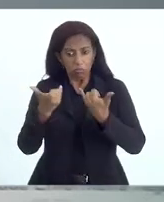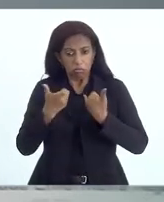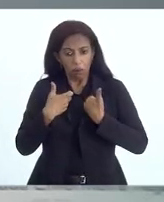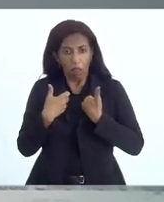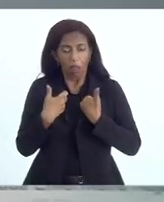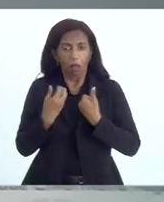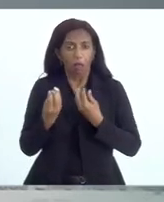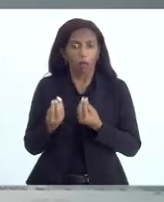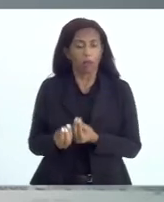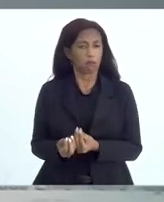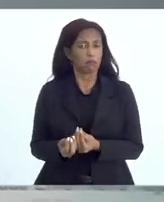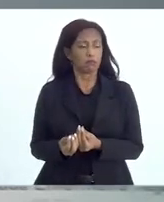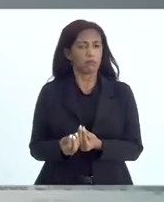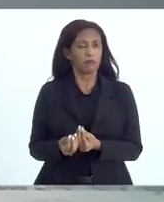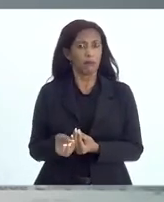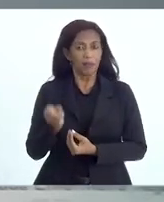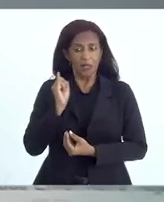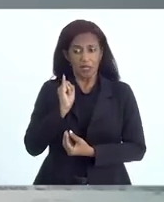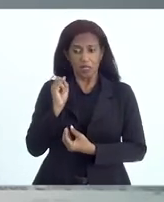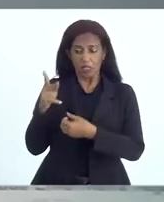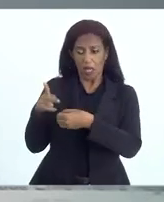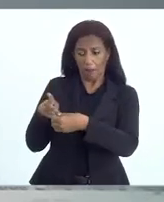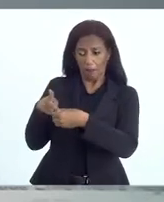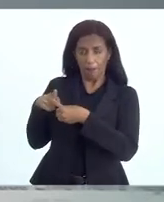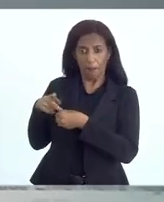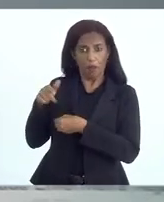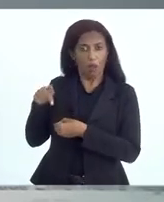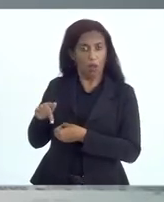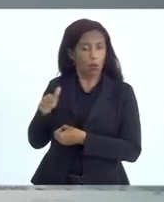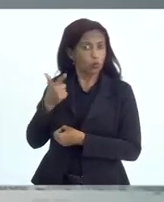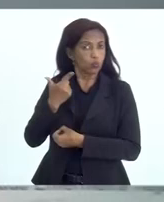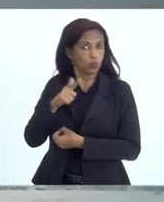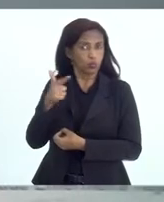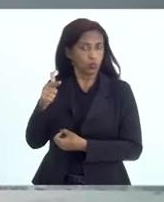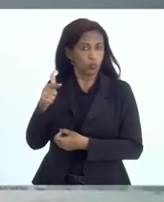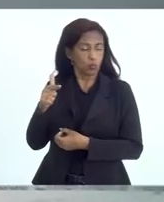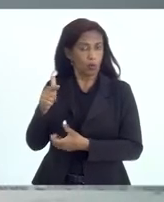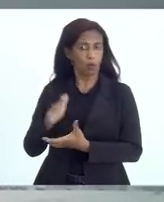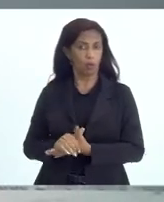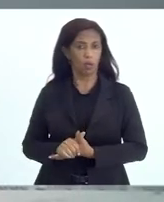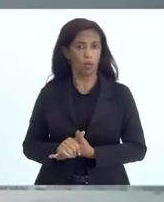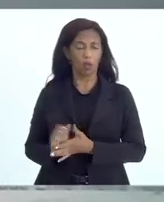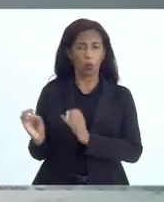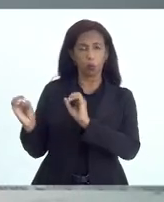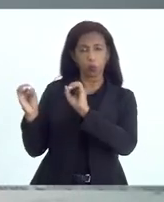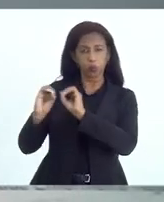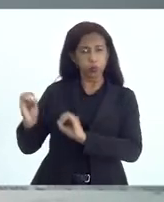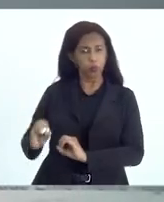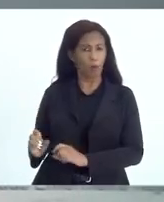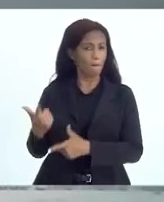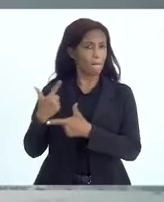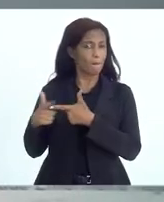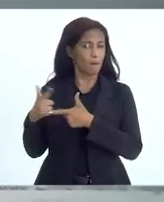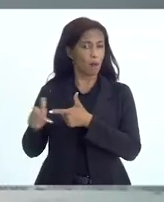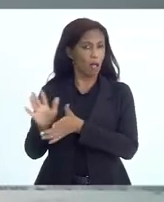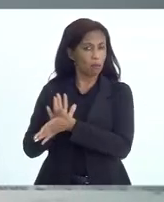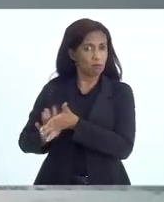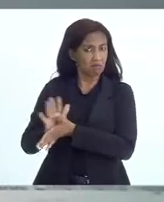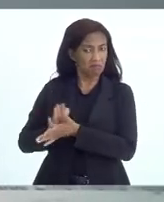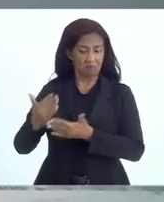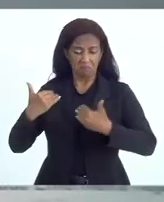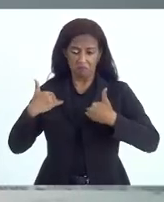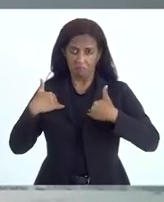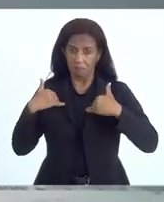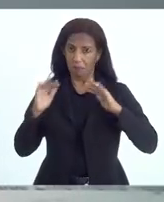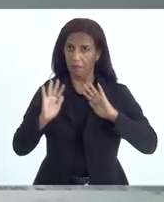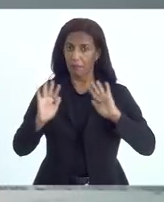seguinte se a procuradoria não tiver nenhum problema para